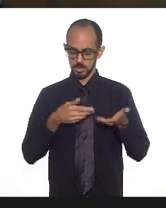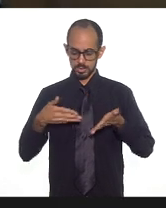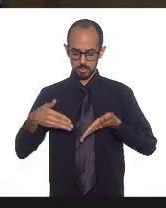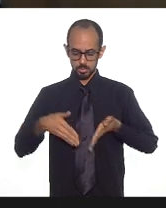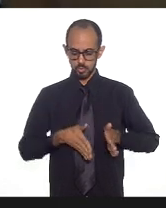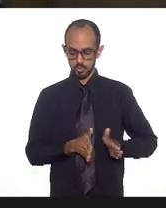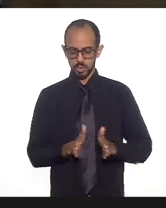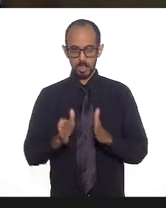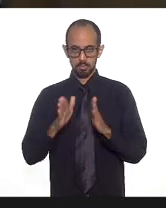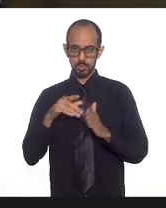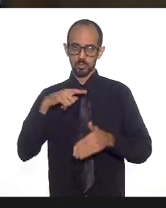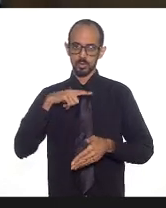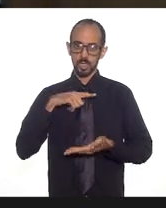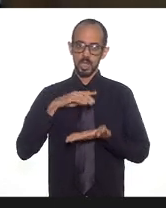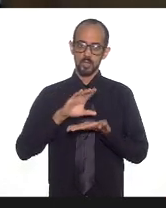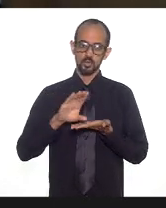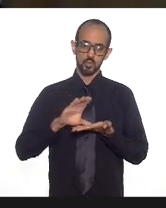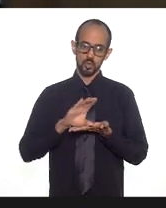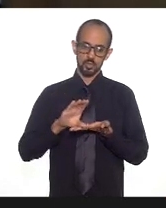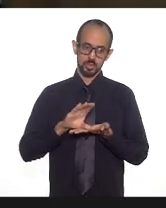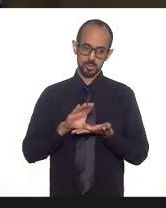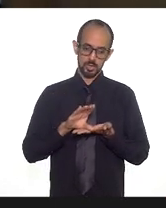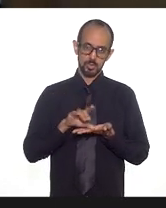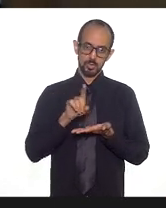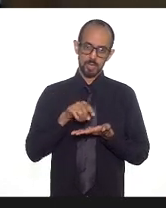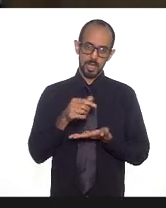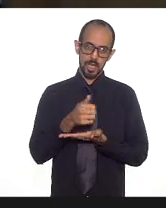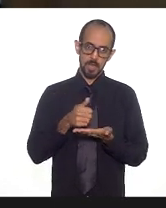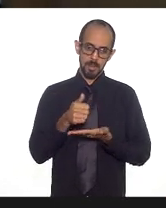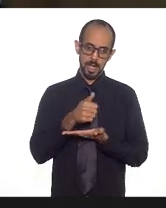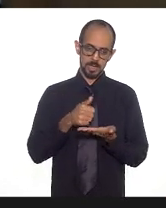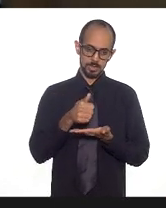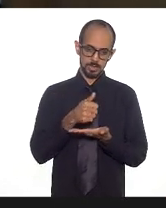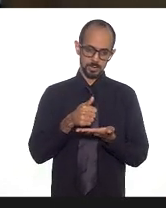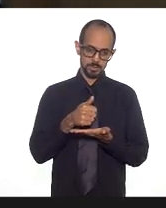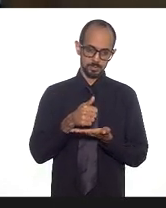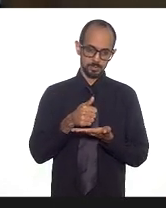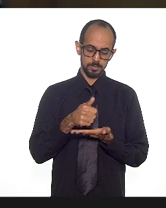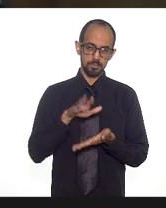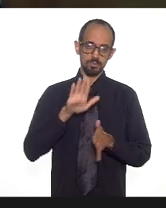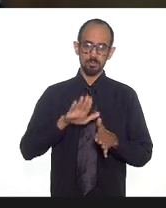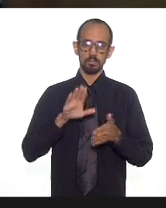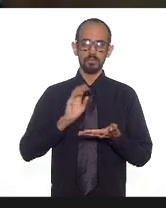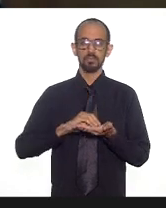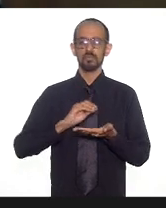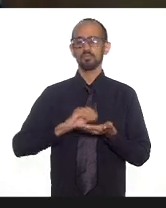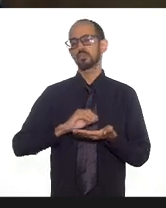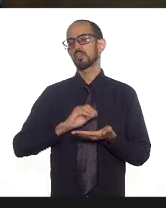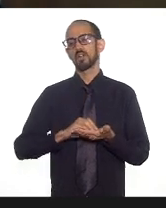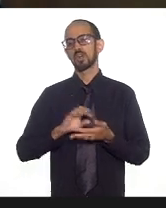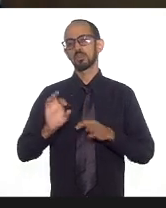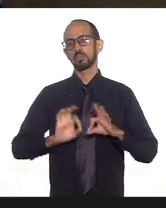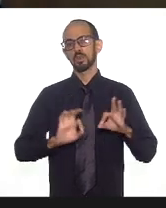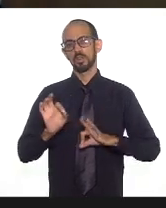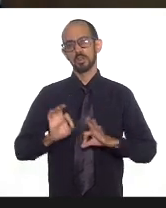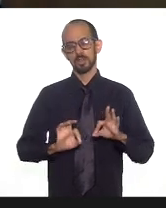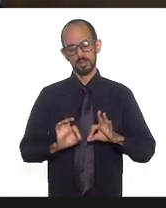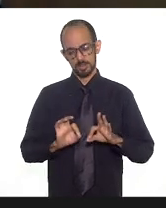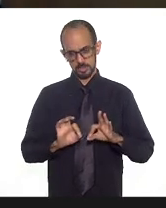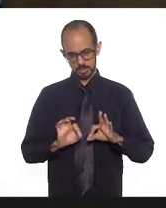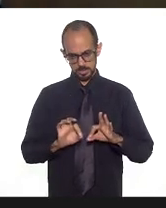existem os conselhos, então é a base da gestão democrática, mas falta ainda uma organização